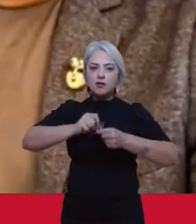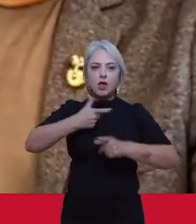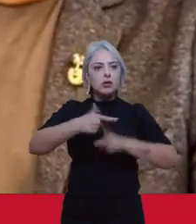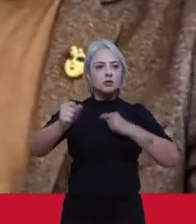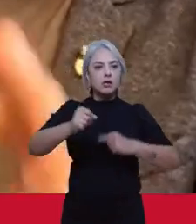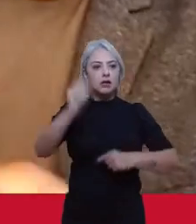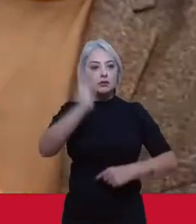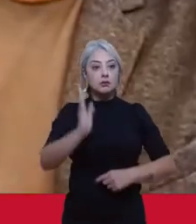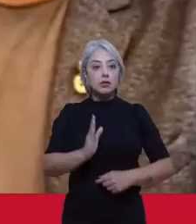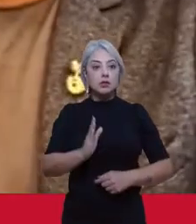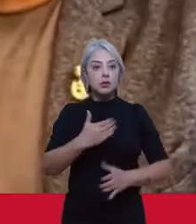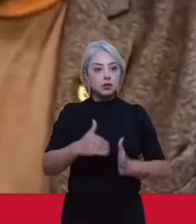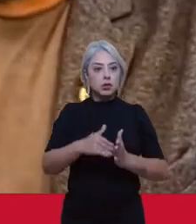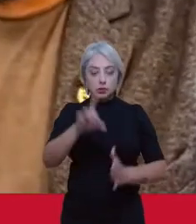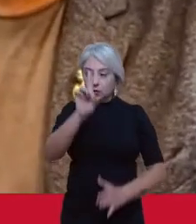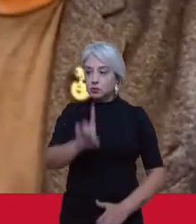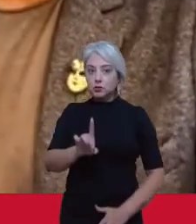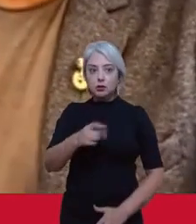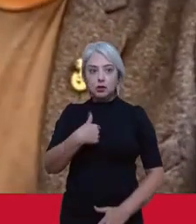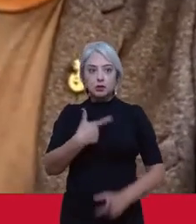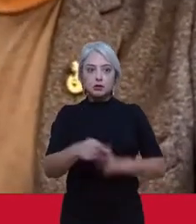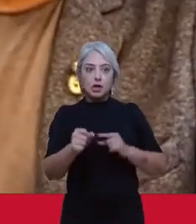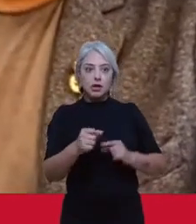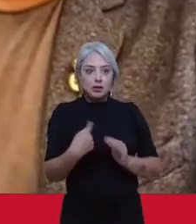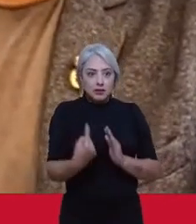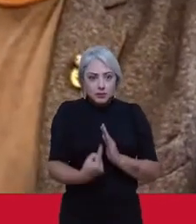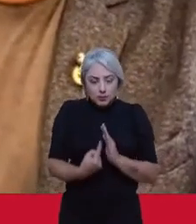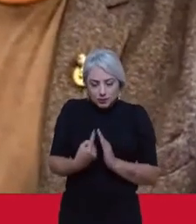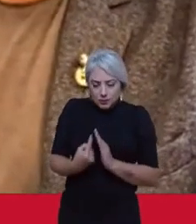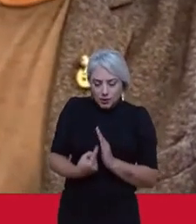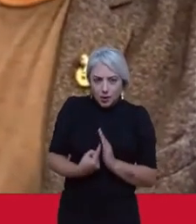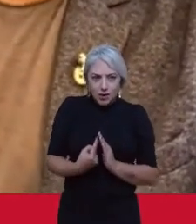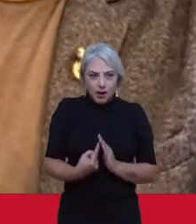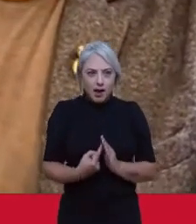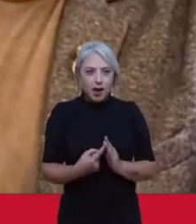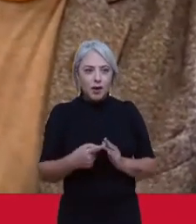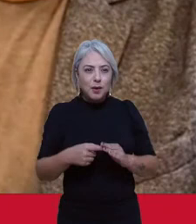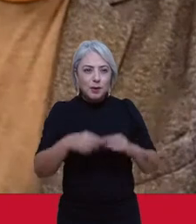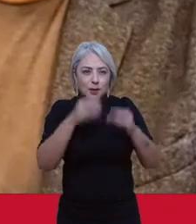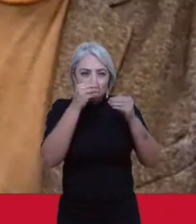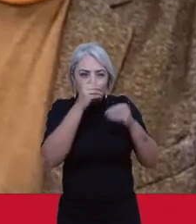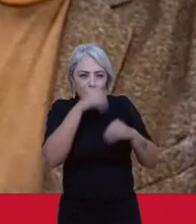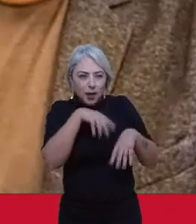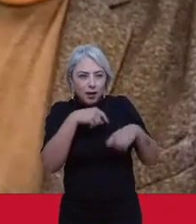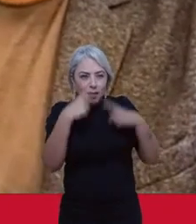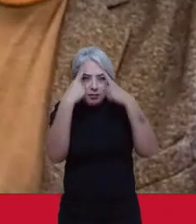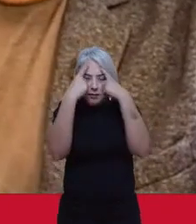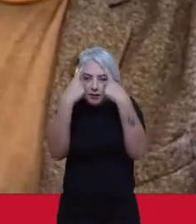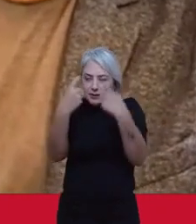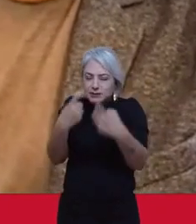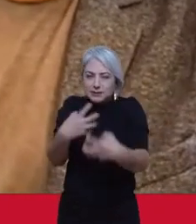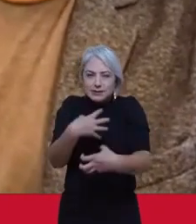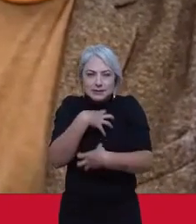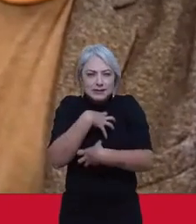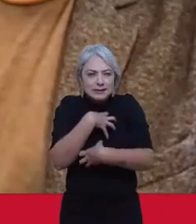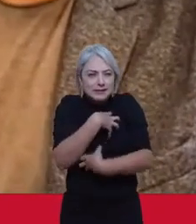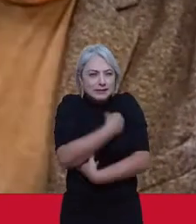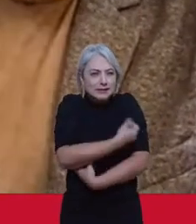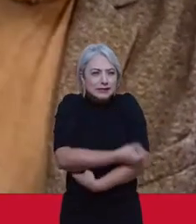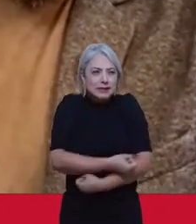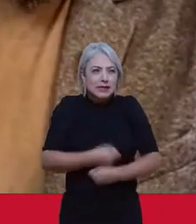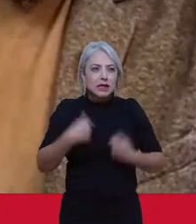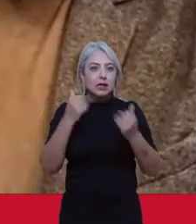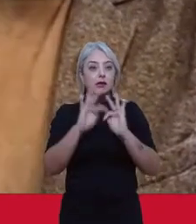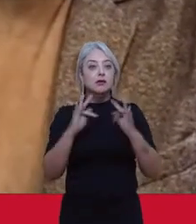saí do Brasil. Eu tinha todo o direito de sair e me isolar, porque os danos que essa violência causou em mim são imensuráveis, em mim e